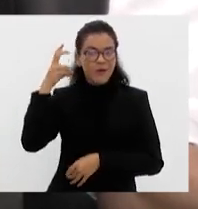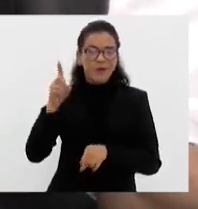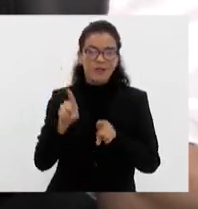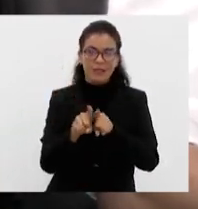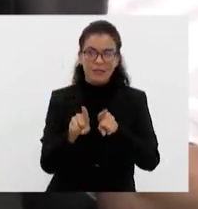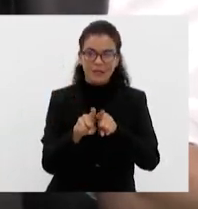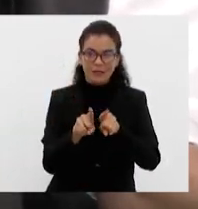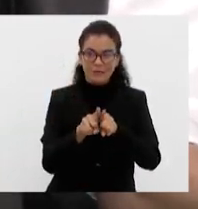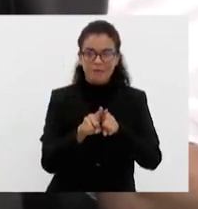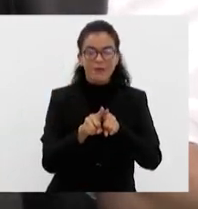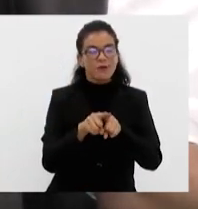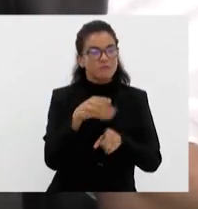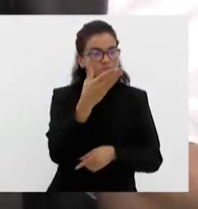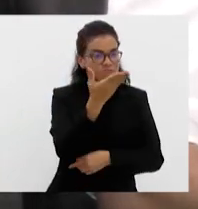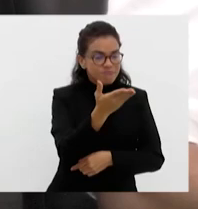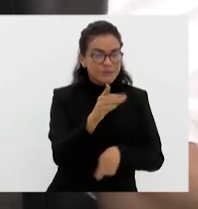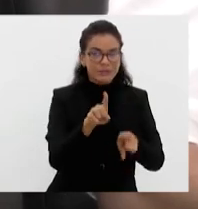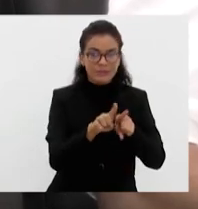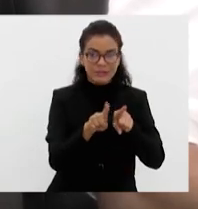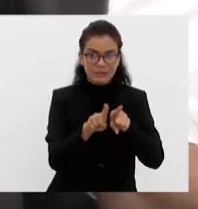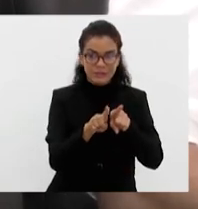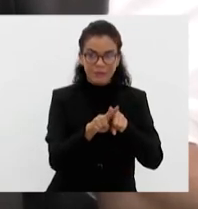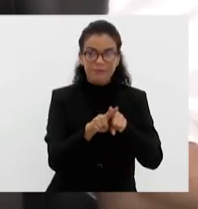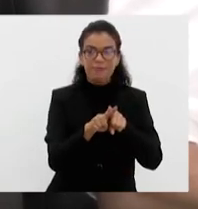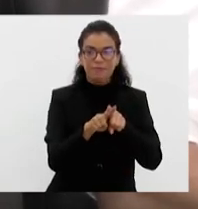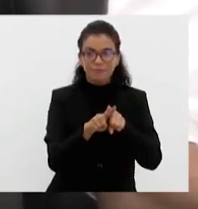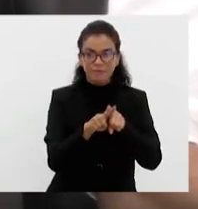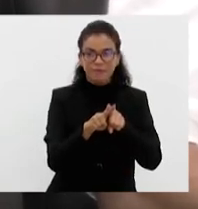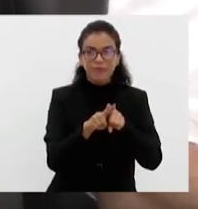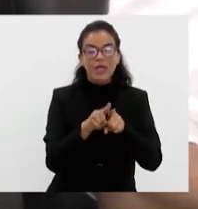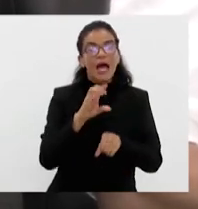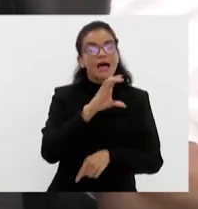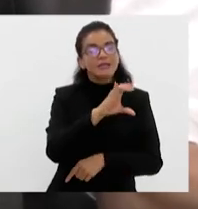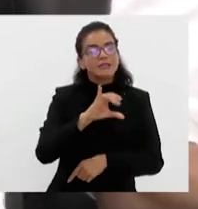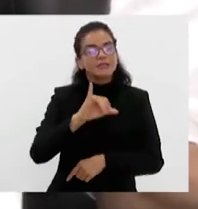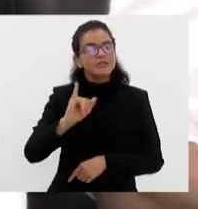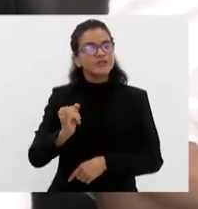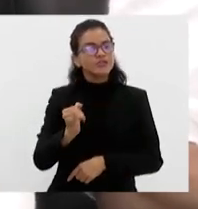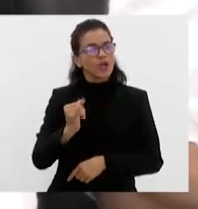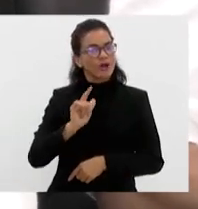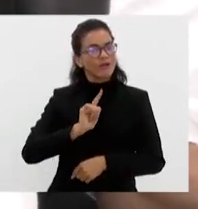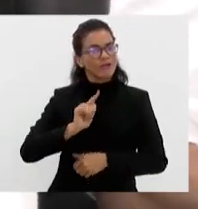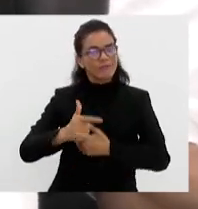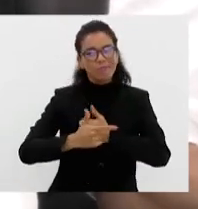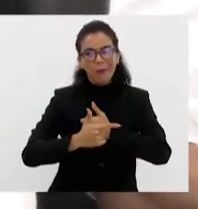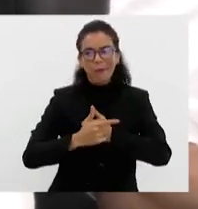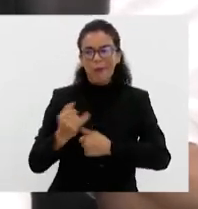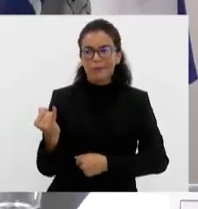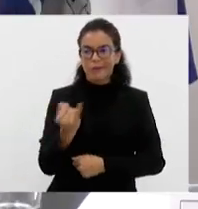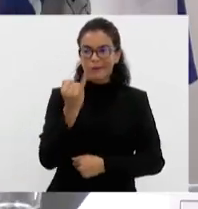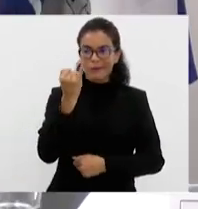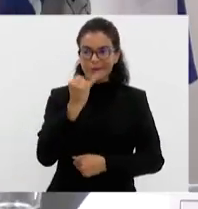palavra, se Vossa Excelência usou. Se me então, permite um breve parte sobre a matéria. A CCJ jogou um papel importante. Quero aproveitar o